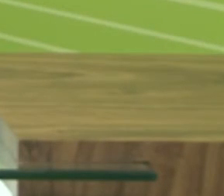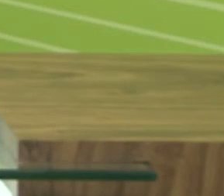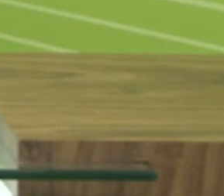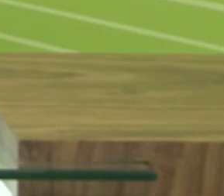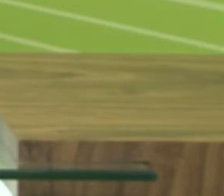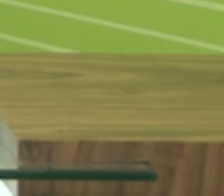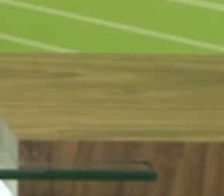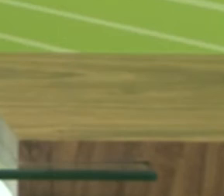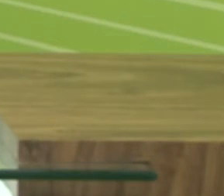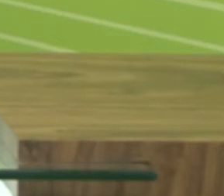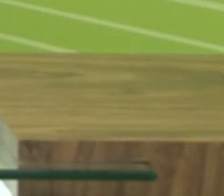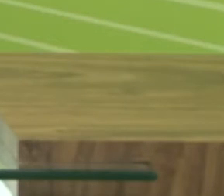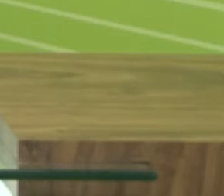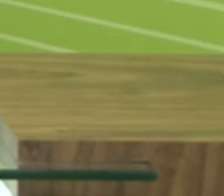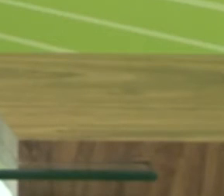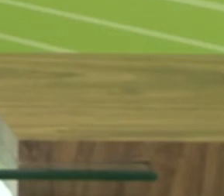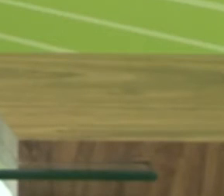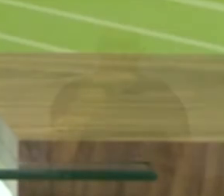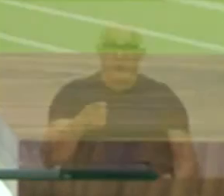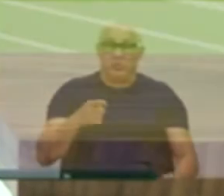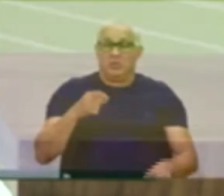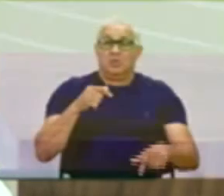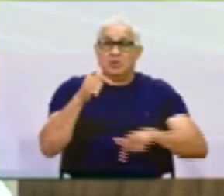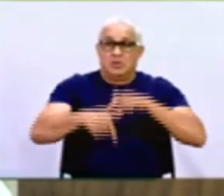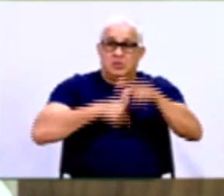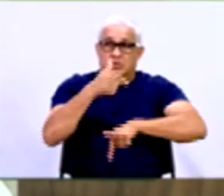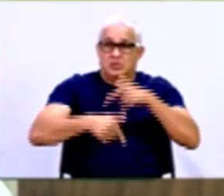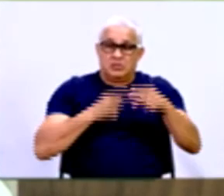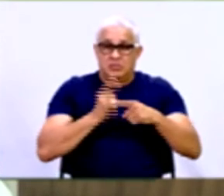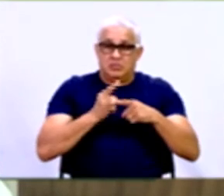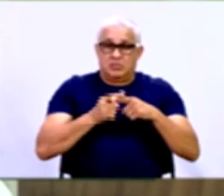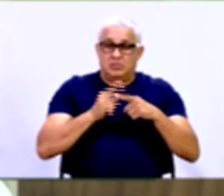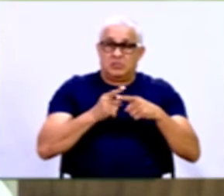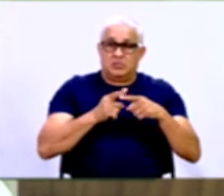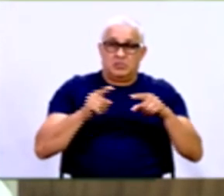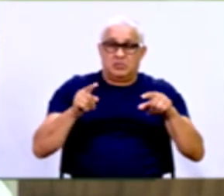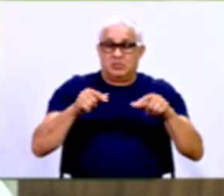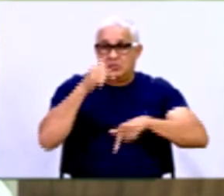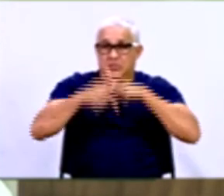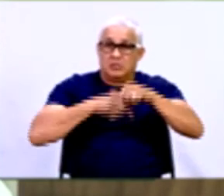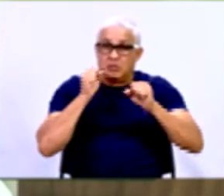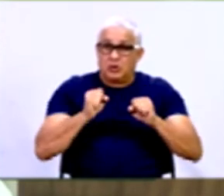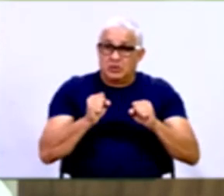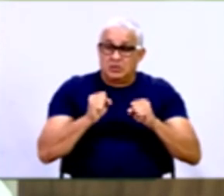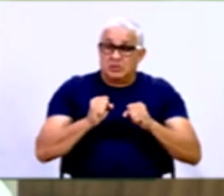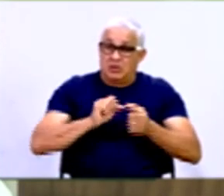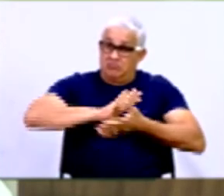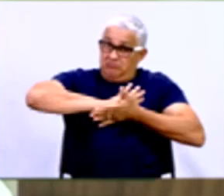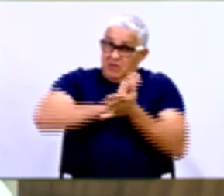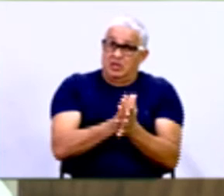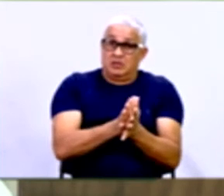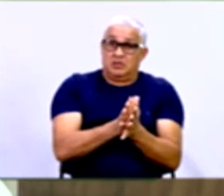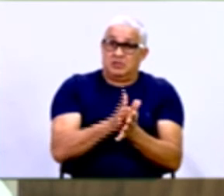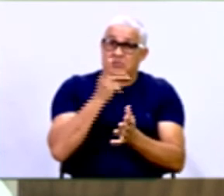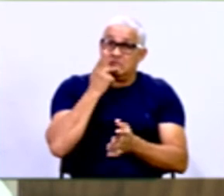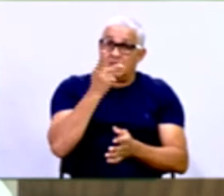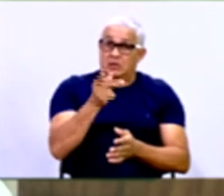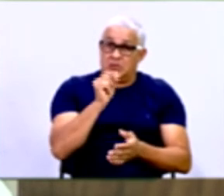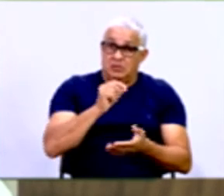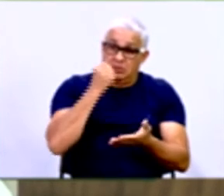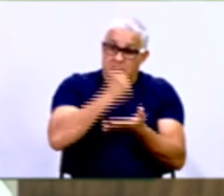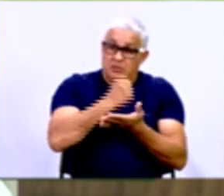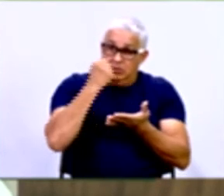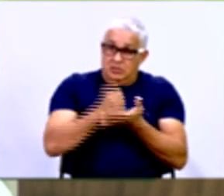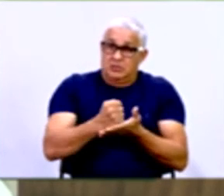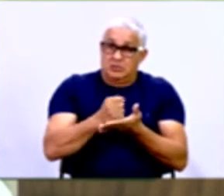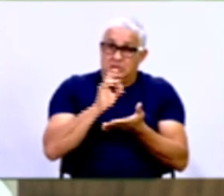não é interessante mais que o empregador faça isso, porque o funcionário pode alegar que ele foi coagido. Então, depois da assinatura do contrato,